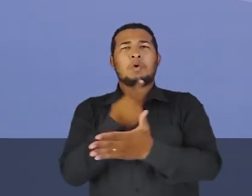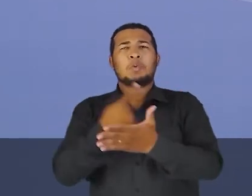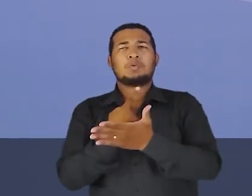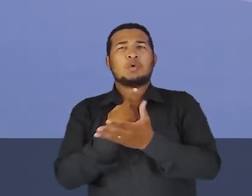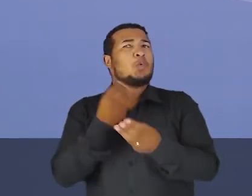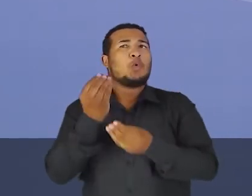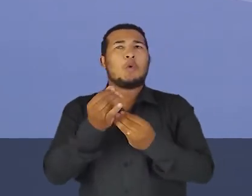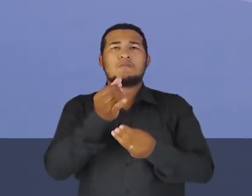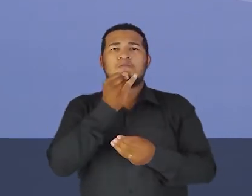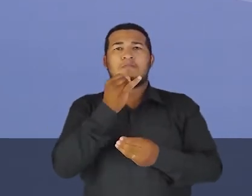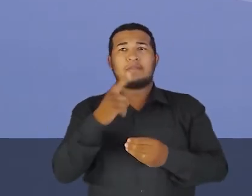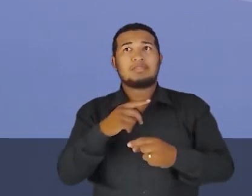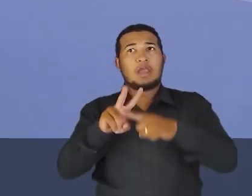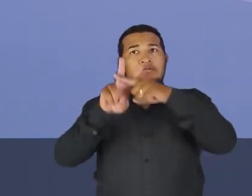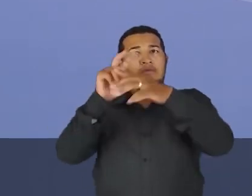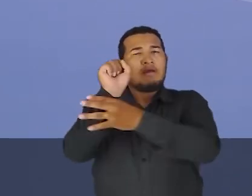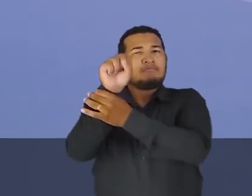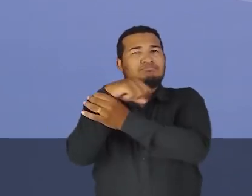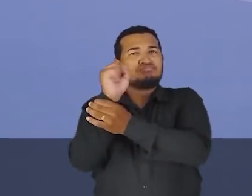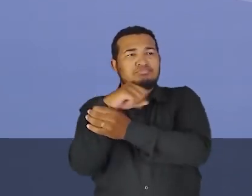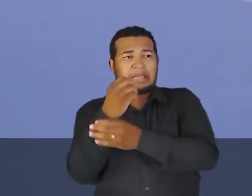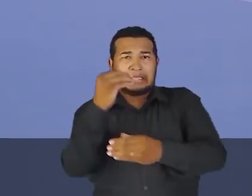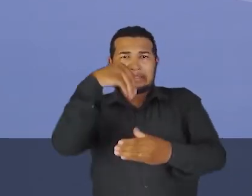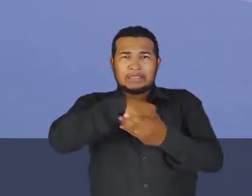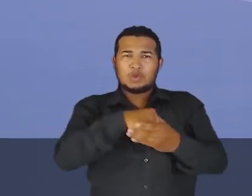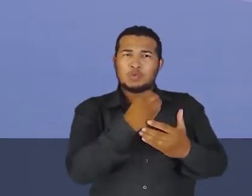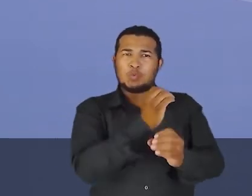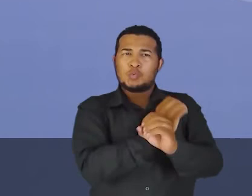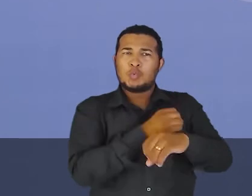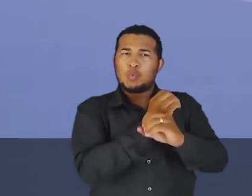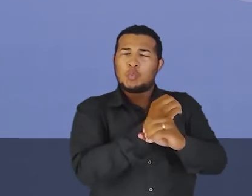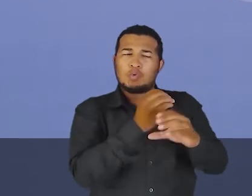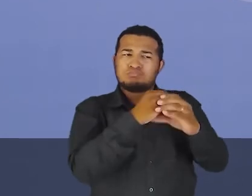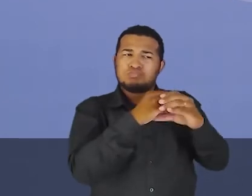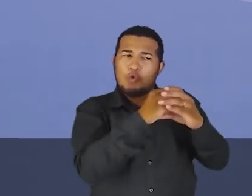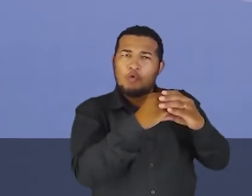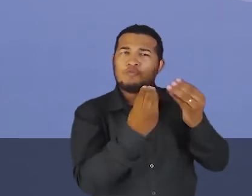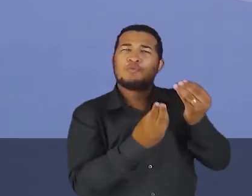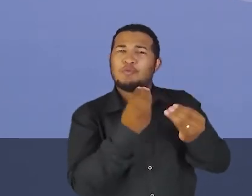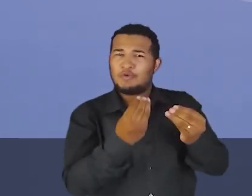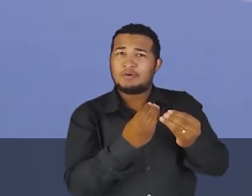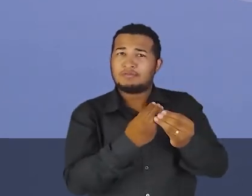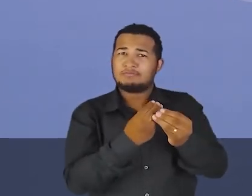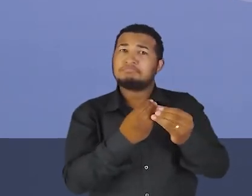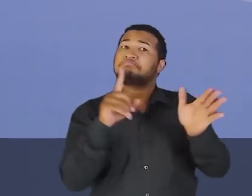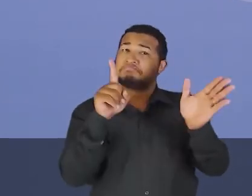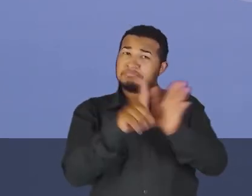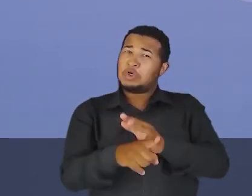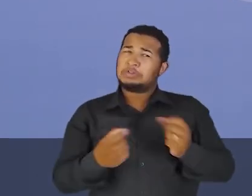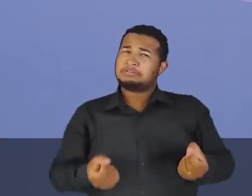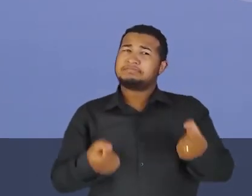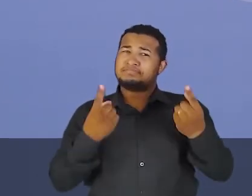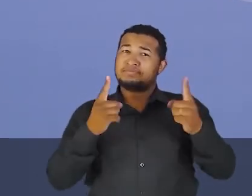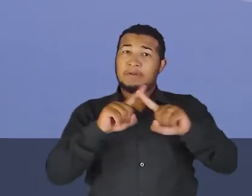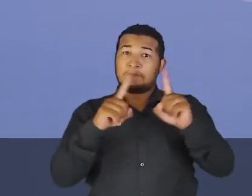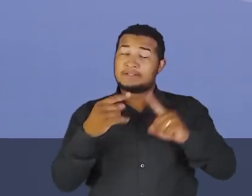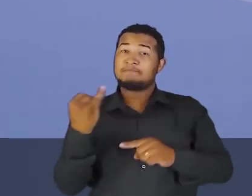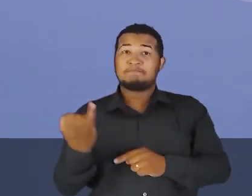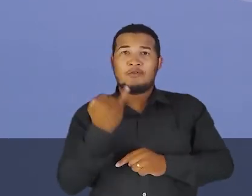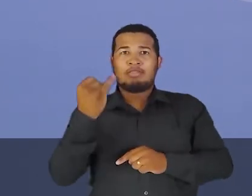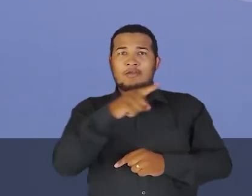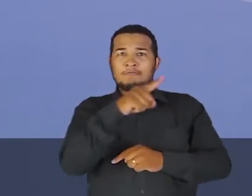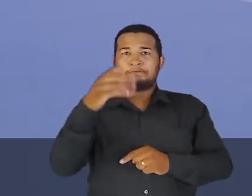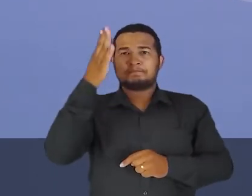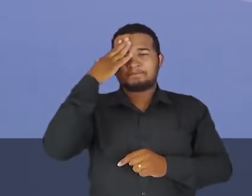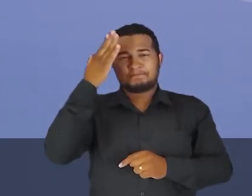como que se forma o esqueleto de um animal dentro do ovo, professor? Isso é uma pergunta intrigante. Mas é muito importante que você saiba